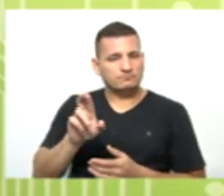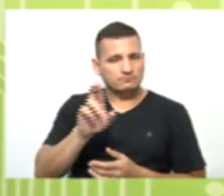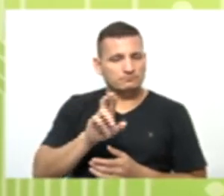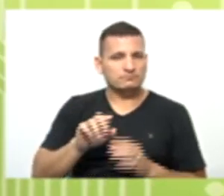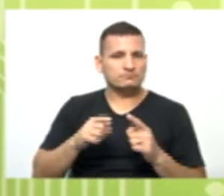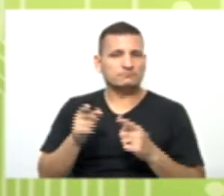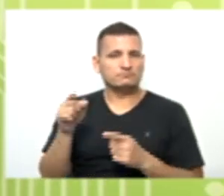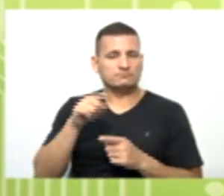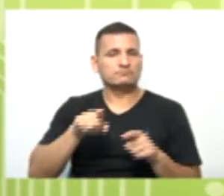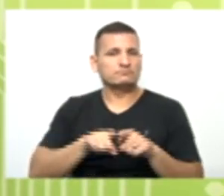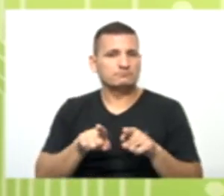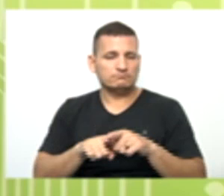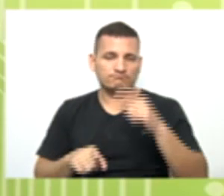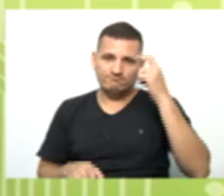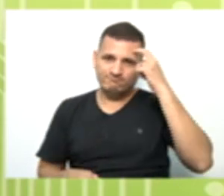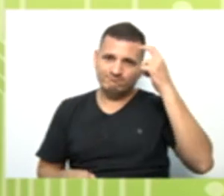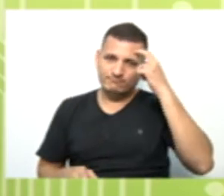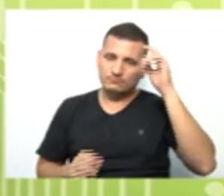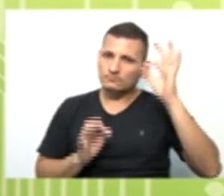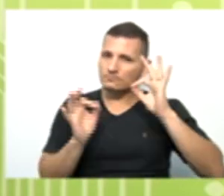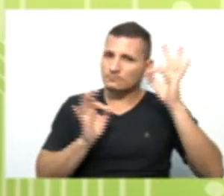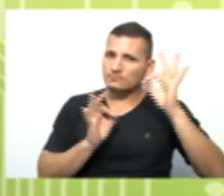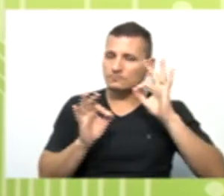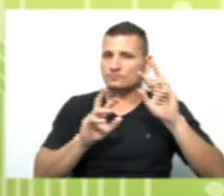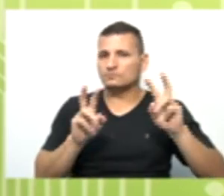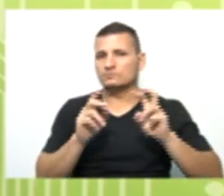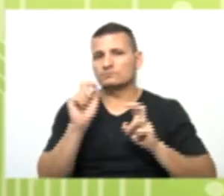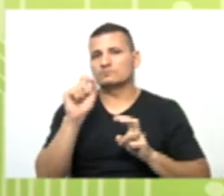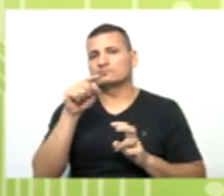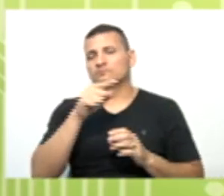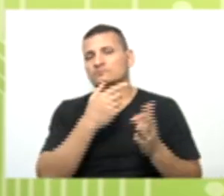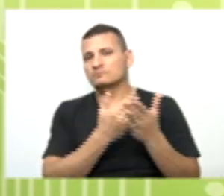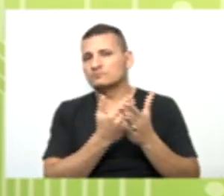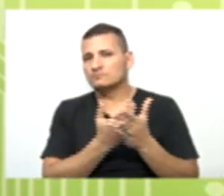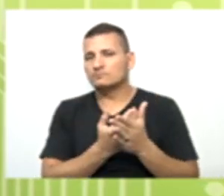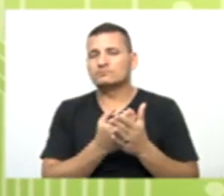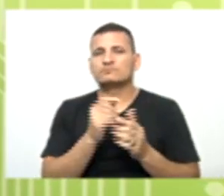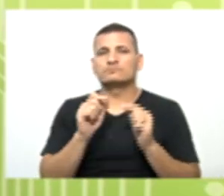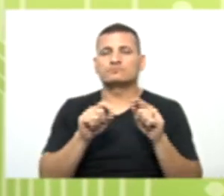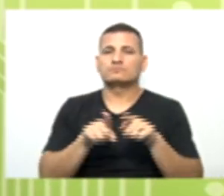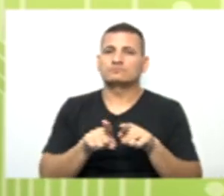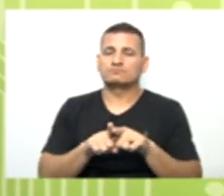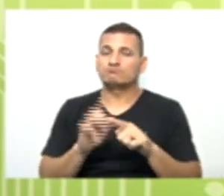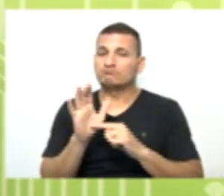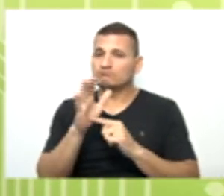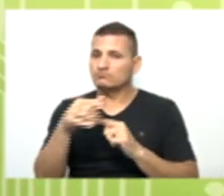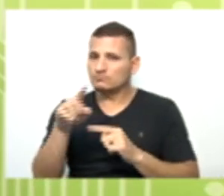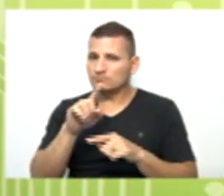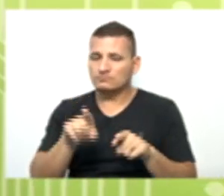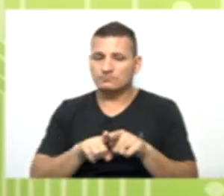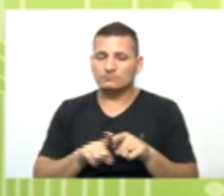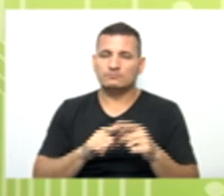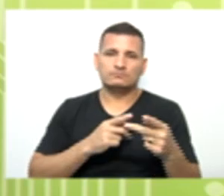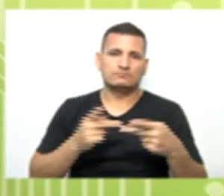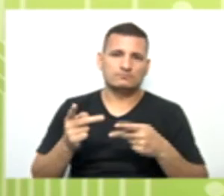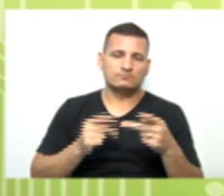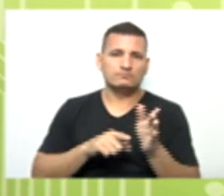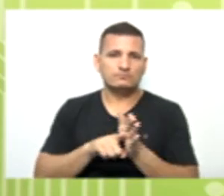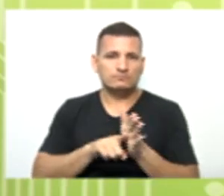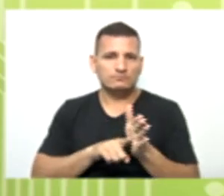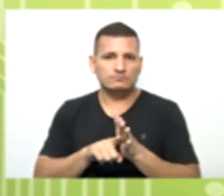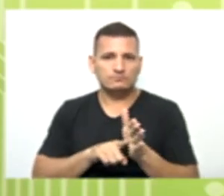também vai refletir sobre o que você estudou e o que está sendo mostrado para você. Os projetos de